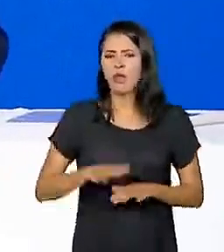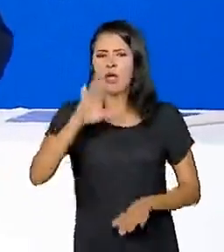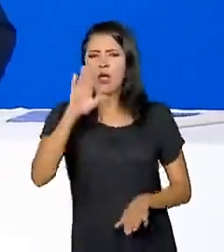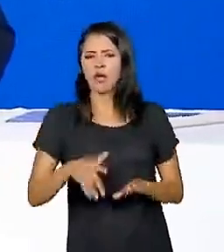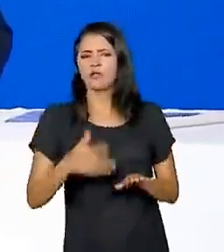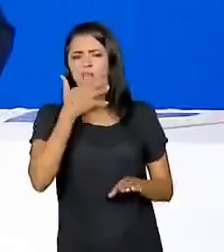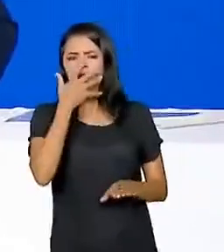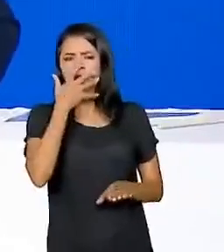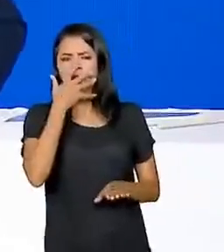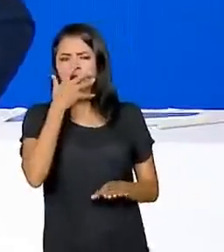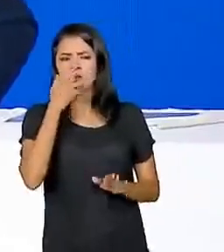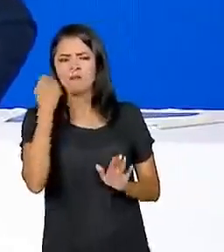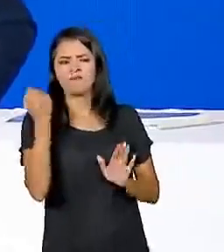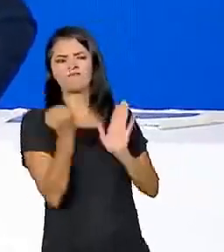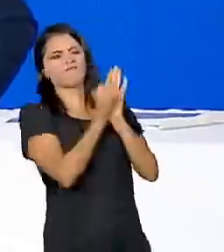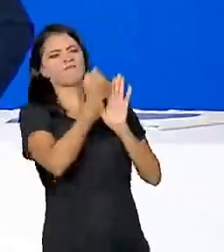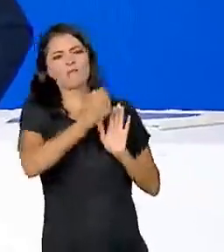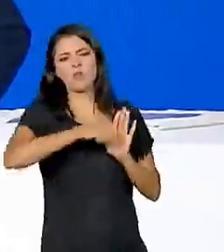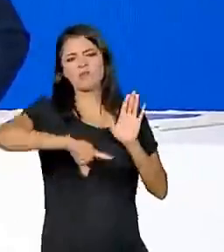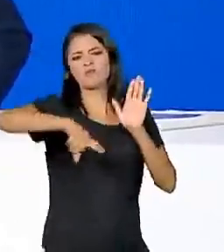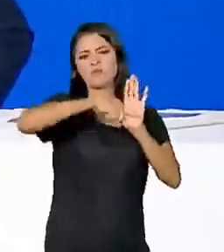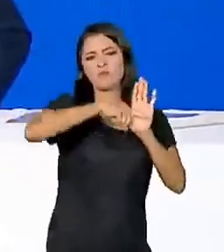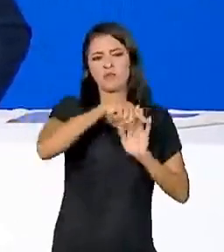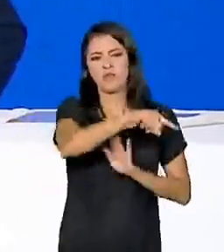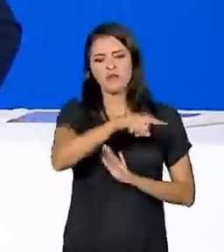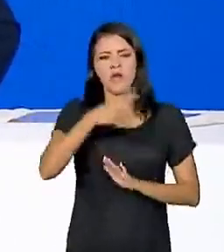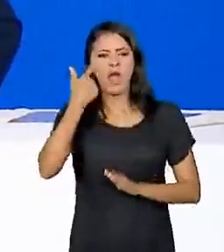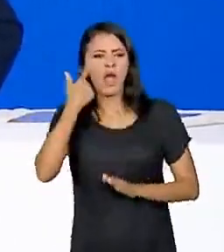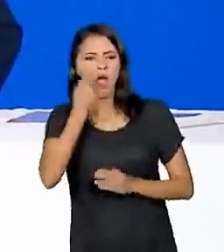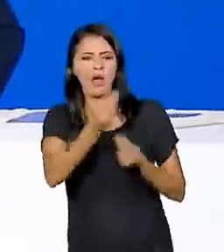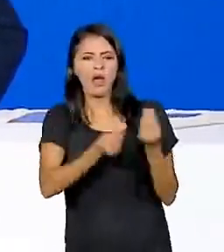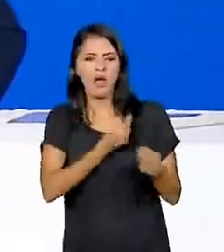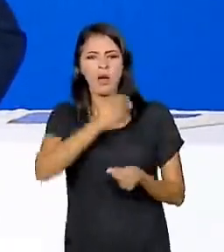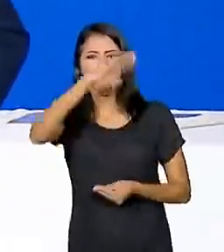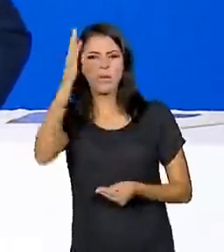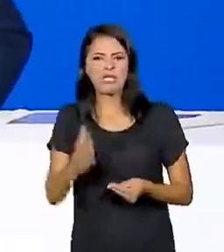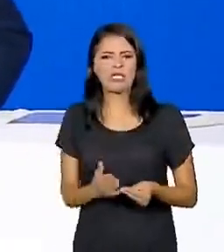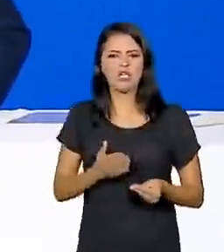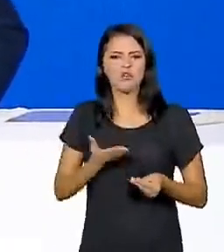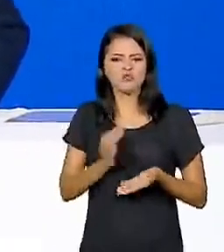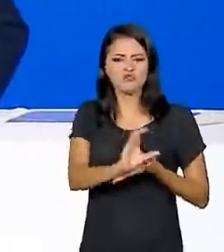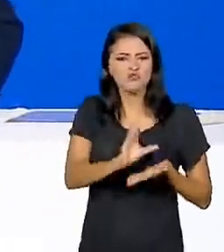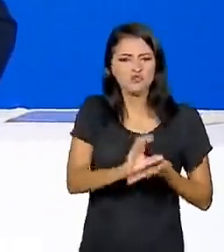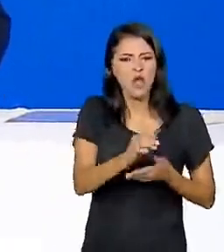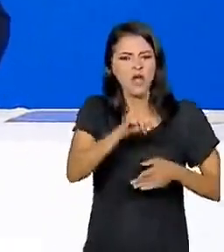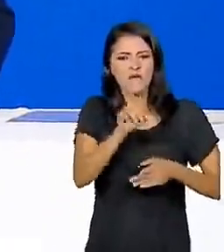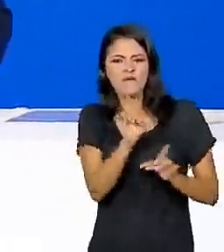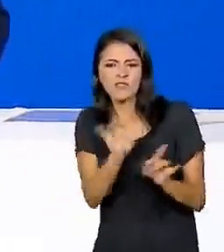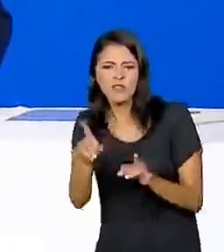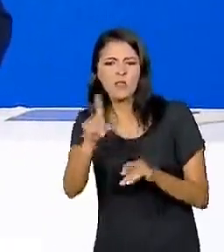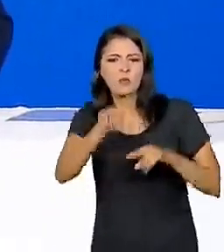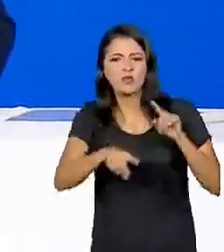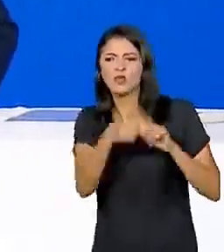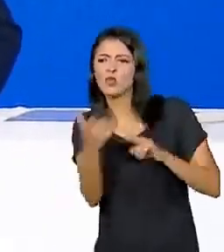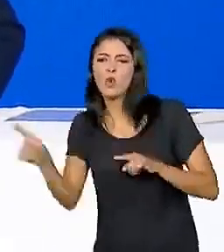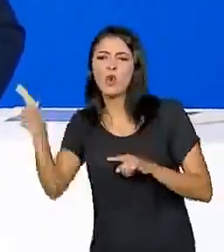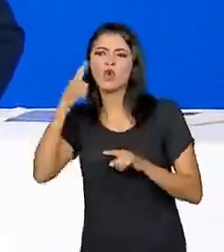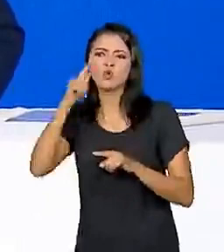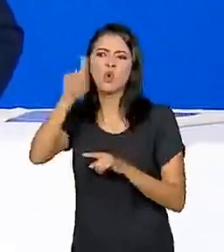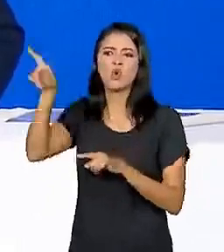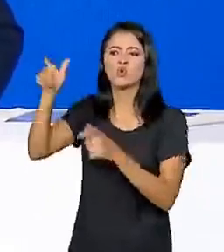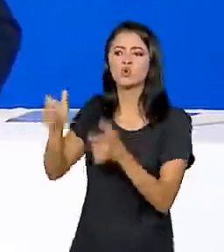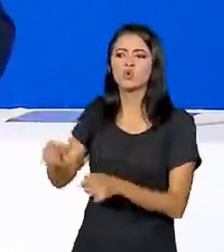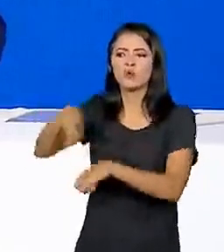forma pejorativa, o Brasil está financiando a venda de um produto para outro país, financiando uma obra em outro